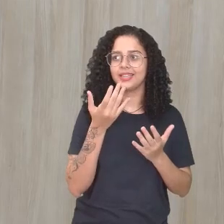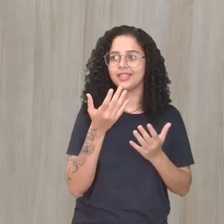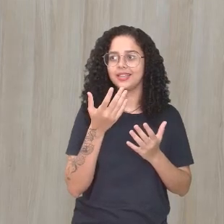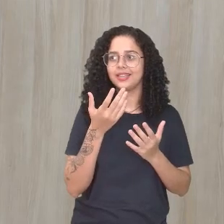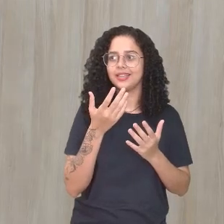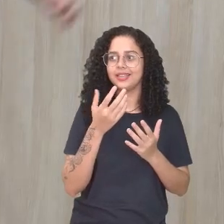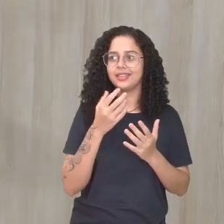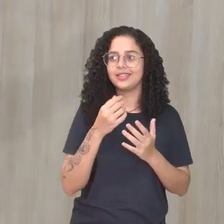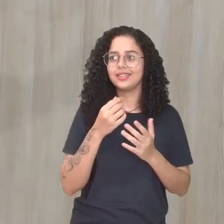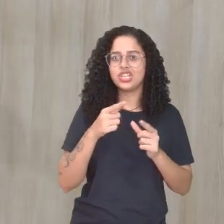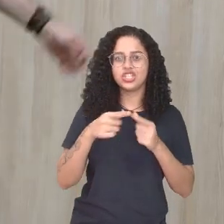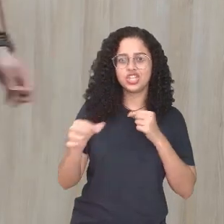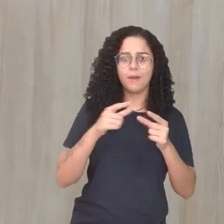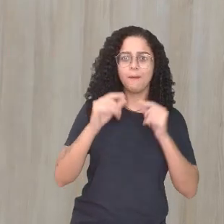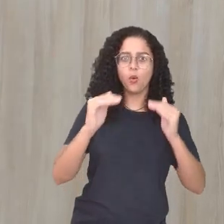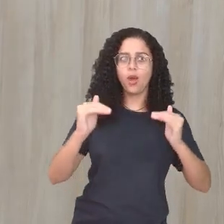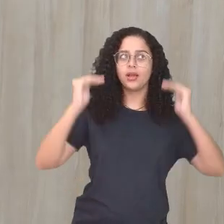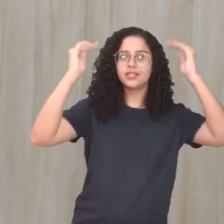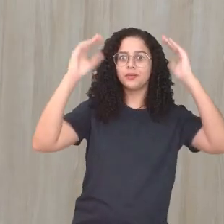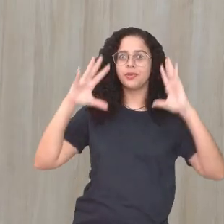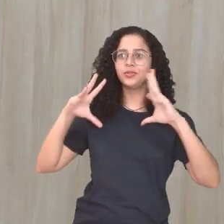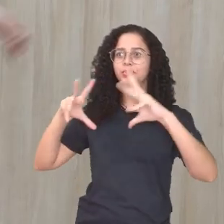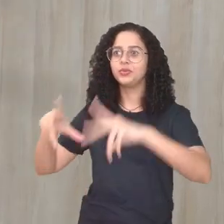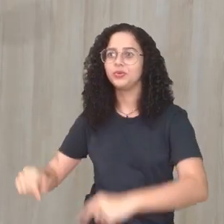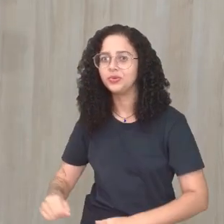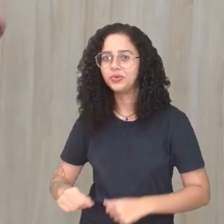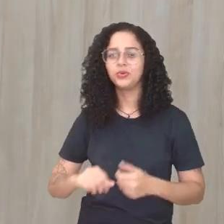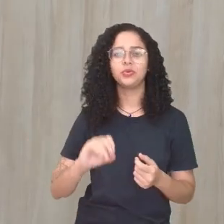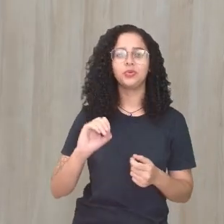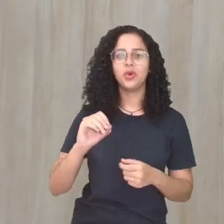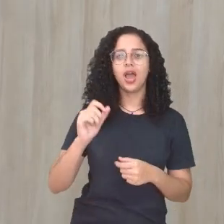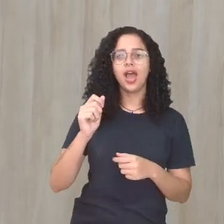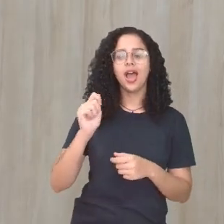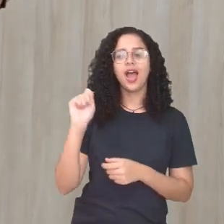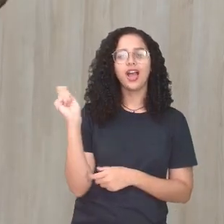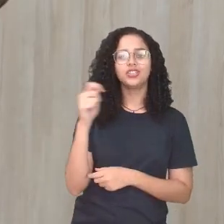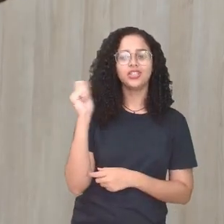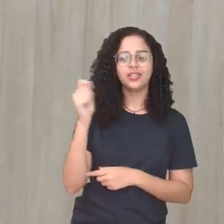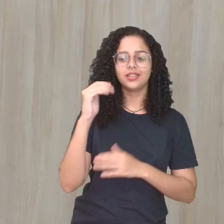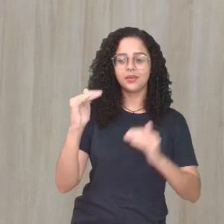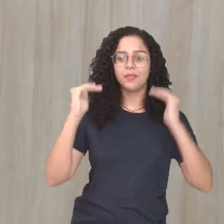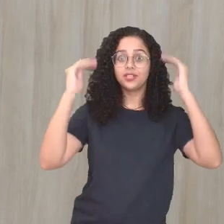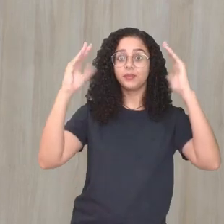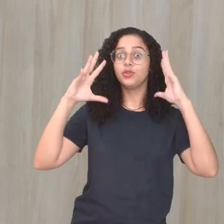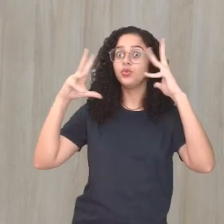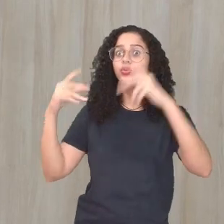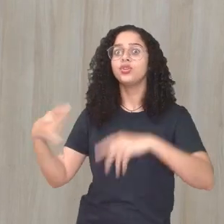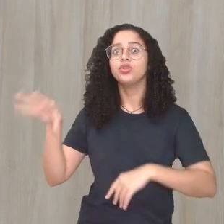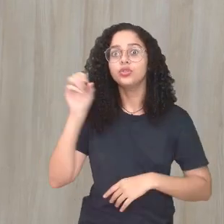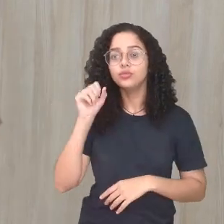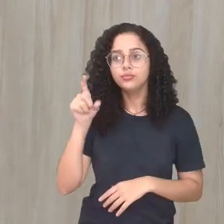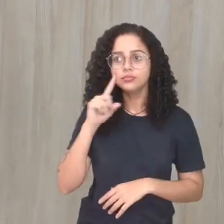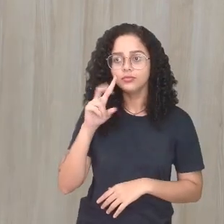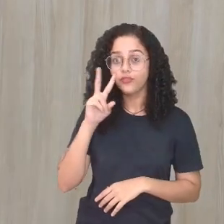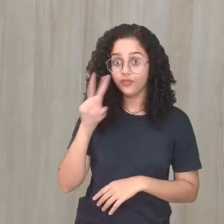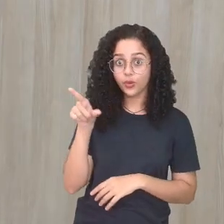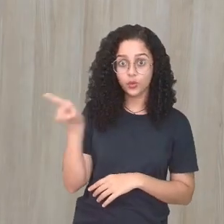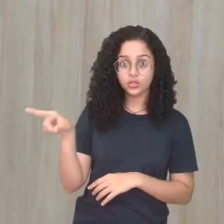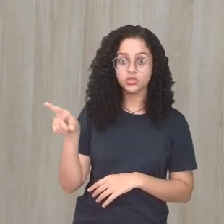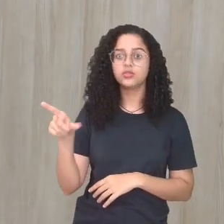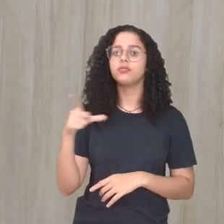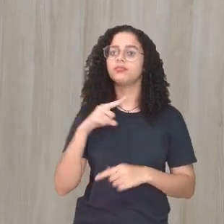o Japão acima de tudo, né? A Argentina acima de tudo. Você escutou isso aí, você vai se remeter a